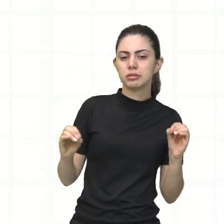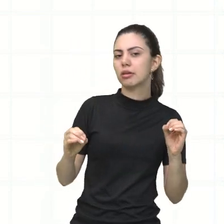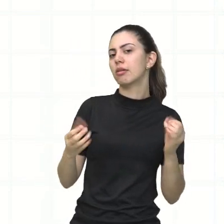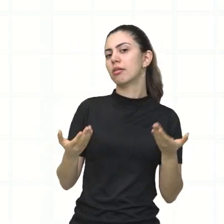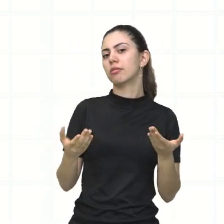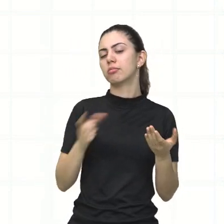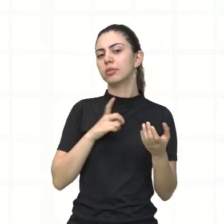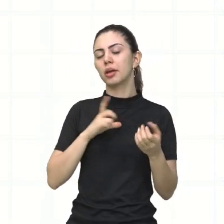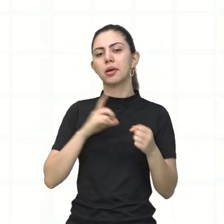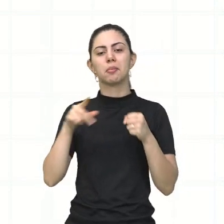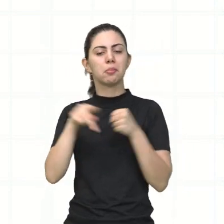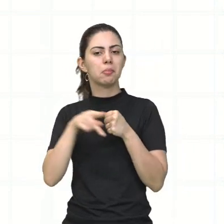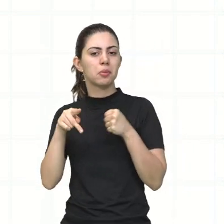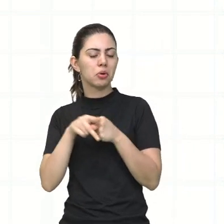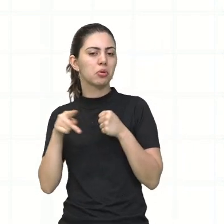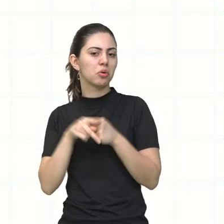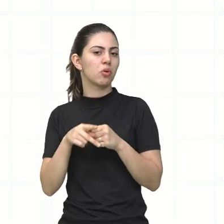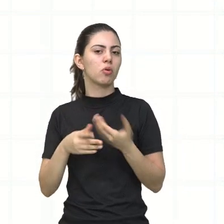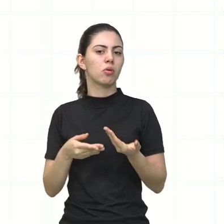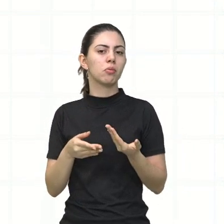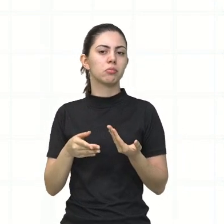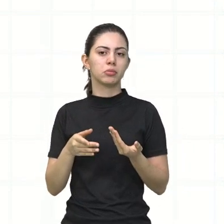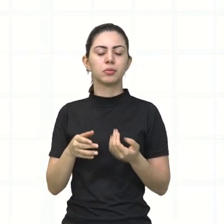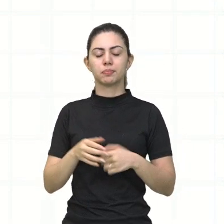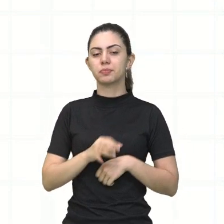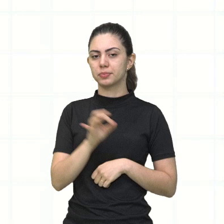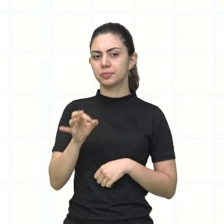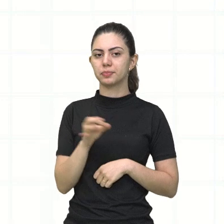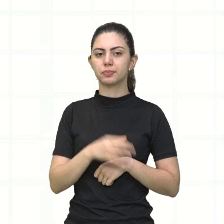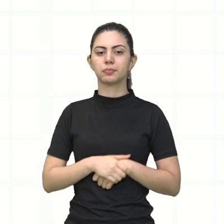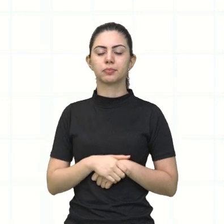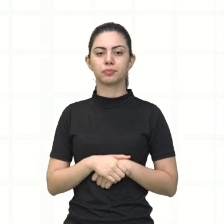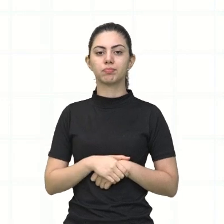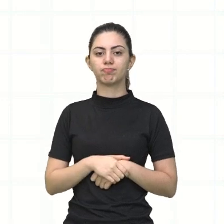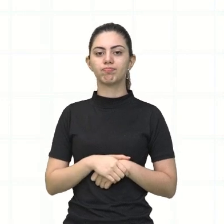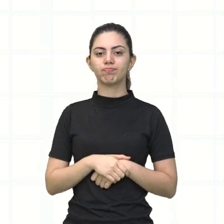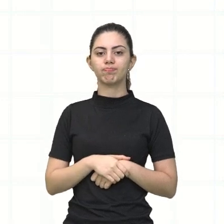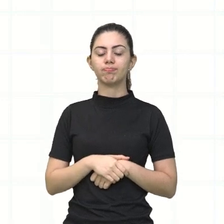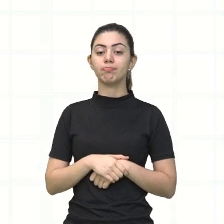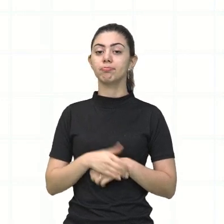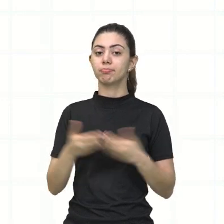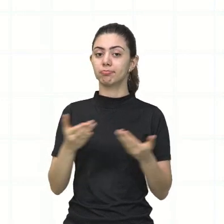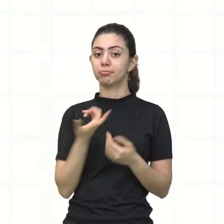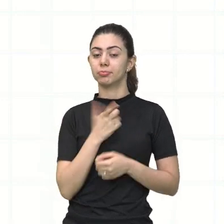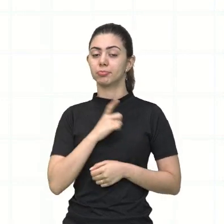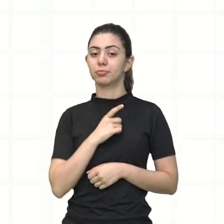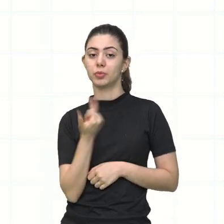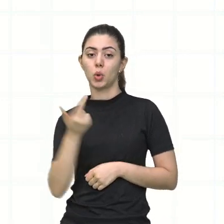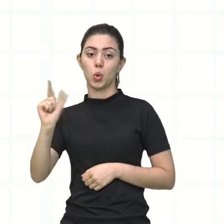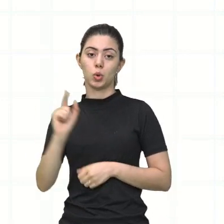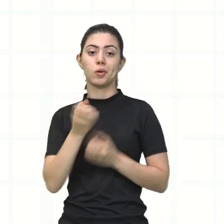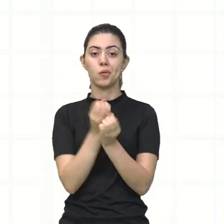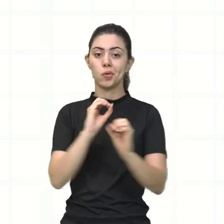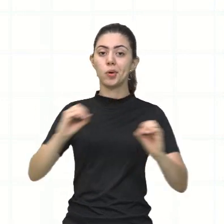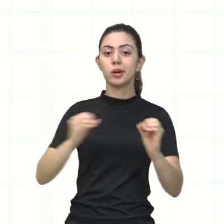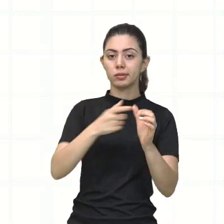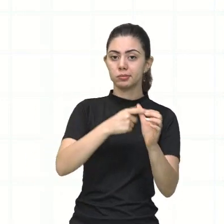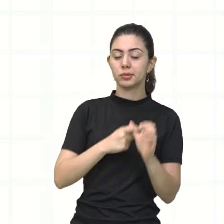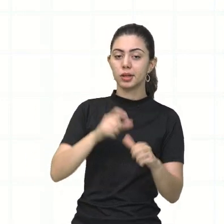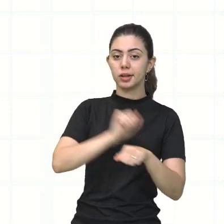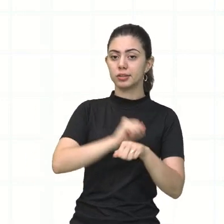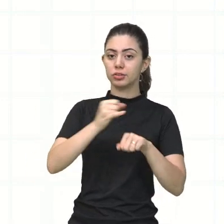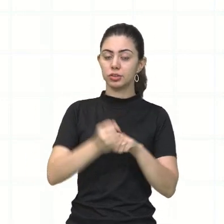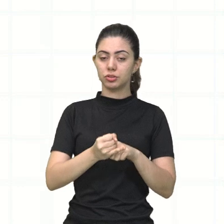essa relação que ele faz entre adjetivos. Beleza. Então a gente tem as restritivas, orações subordinadas